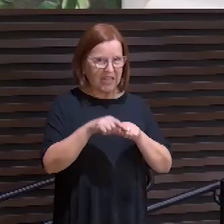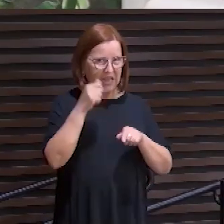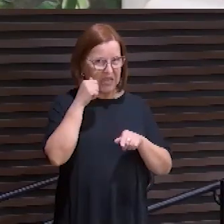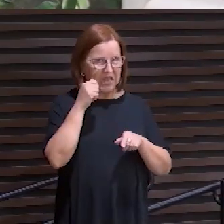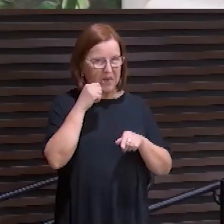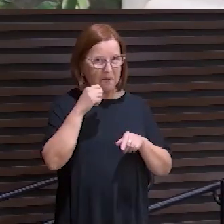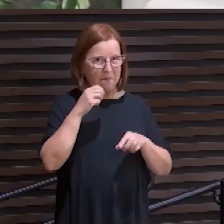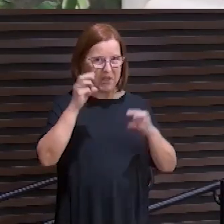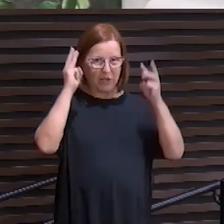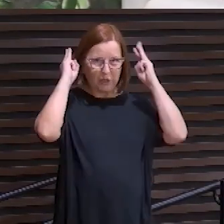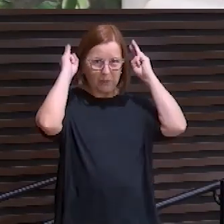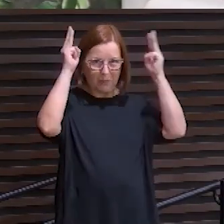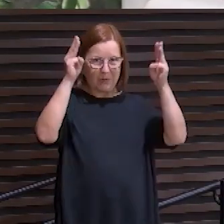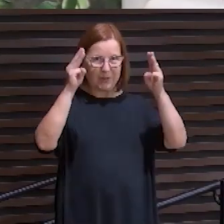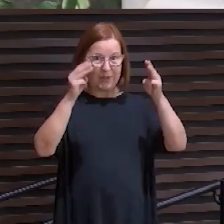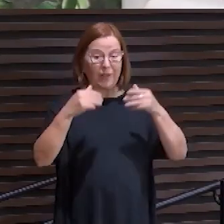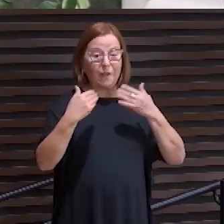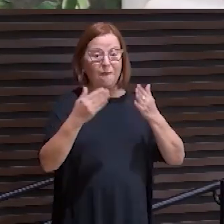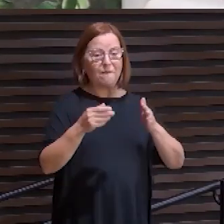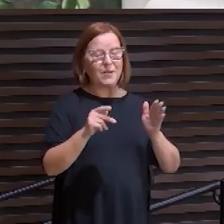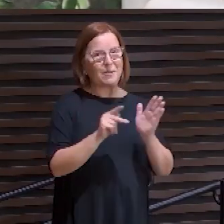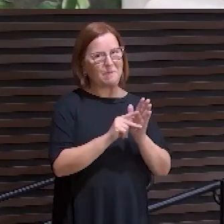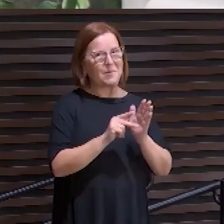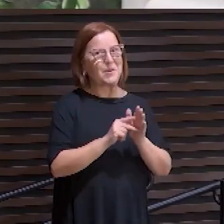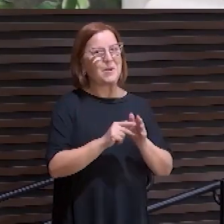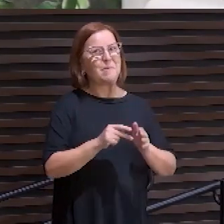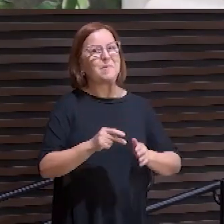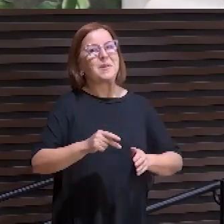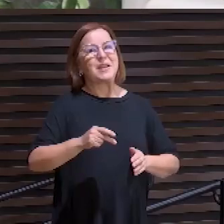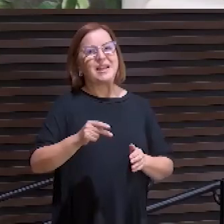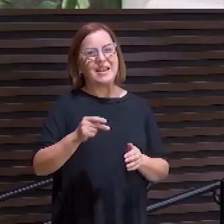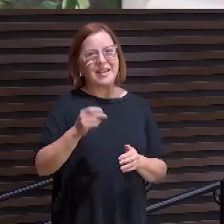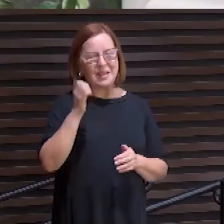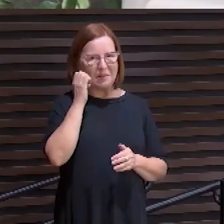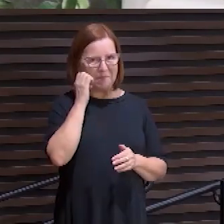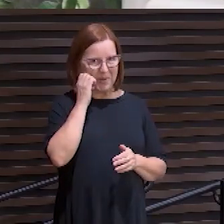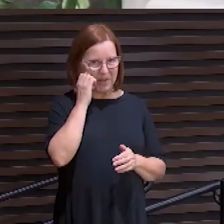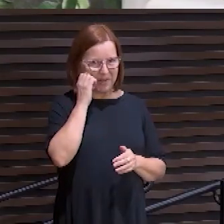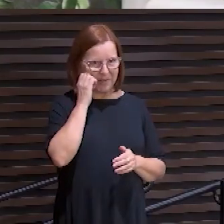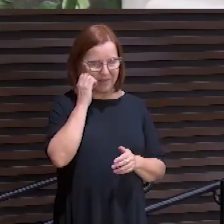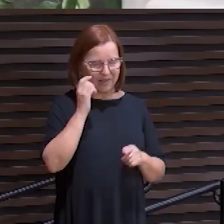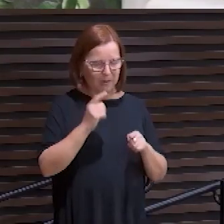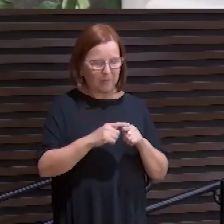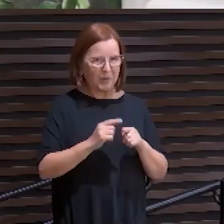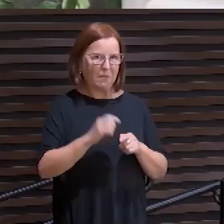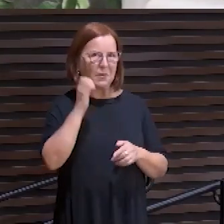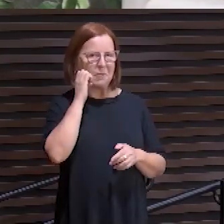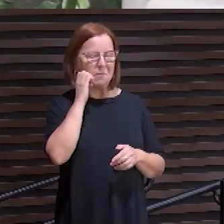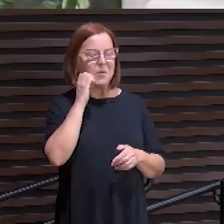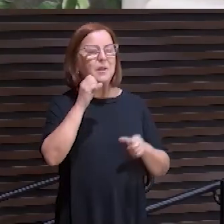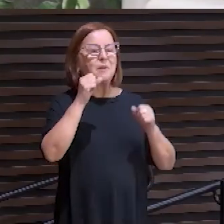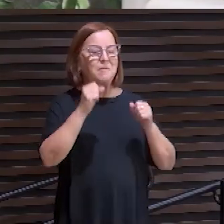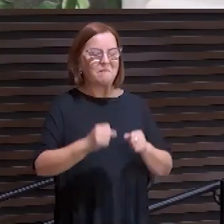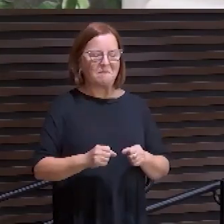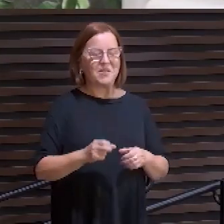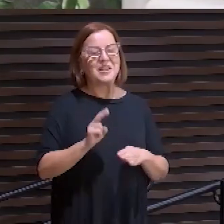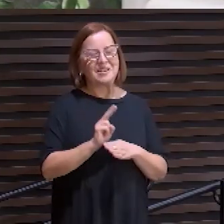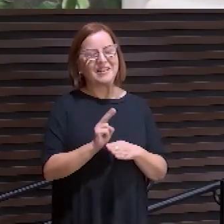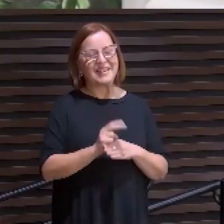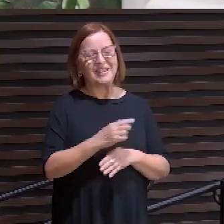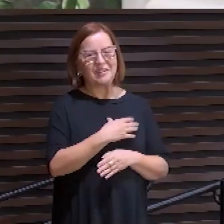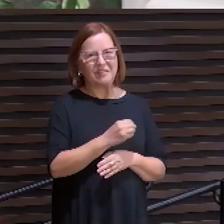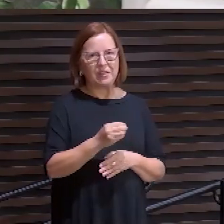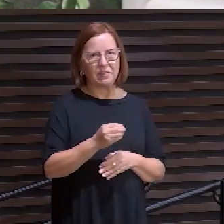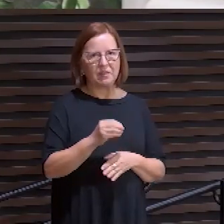só mãe pode de fato criar filhos. Às vezes nós